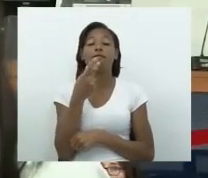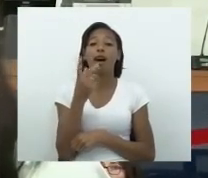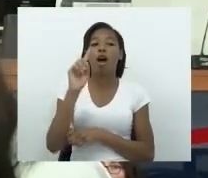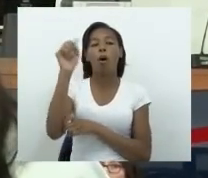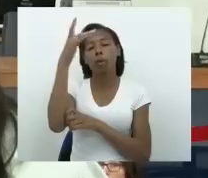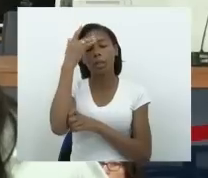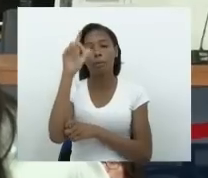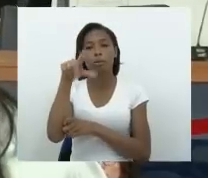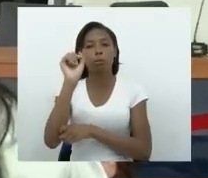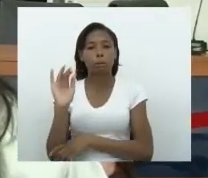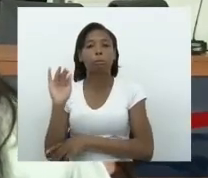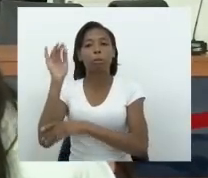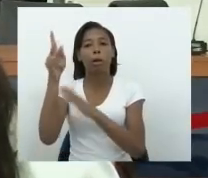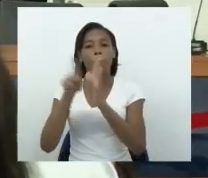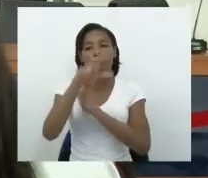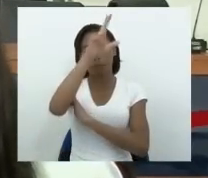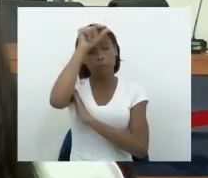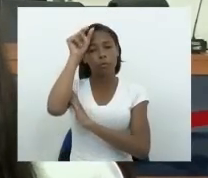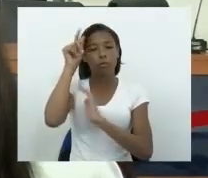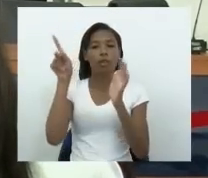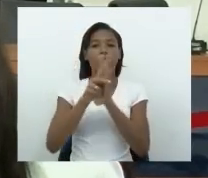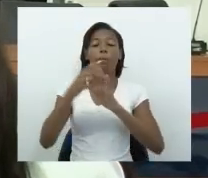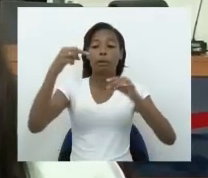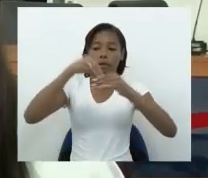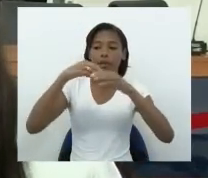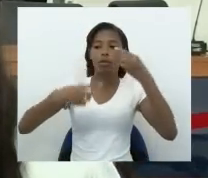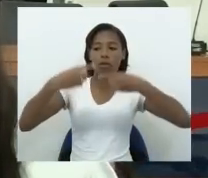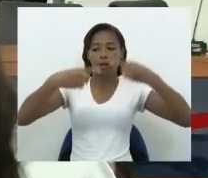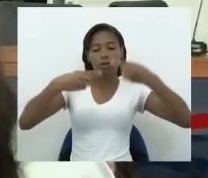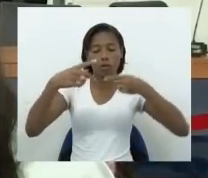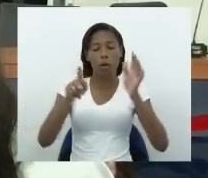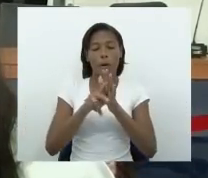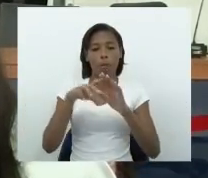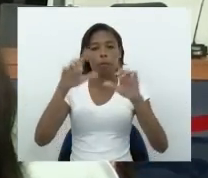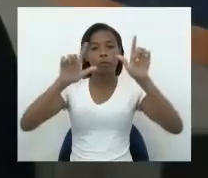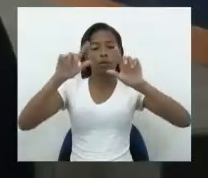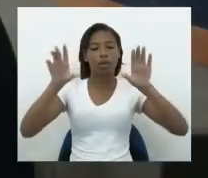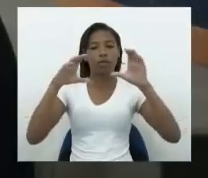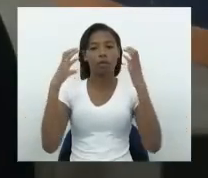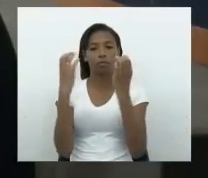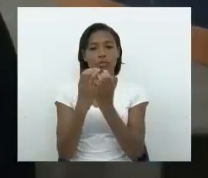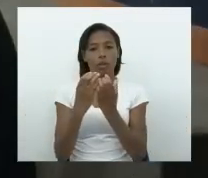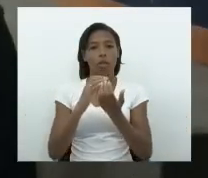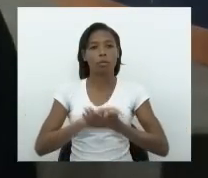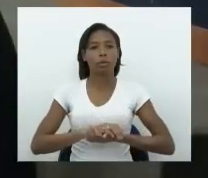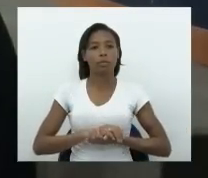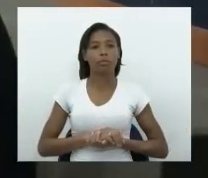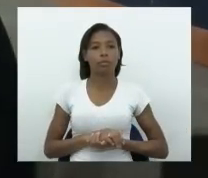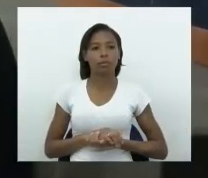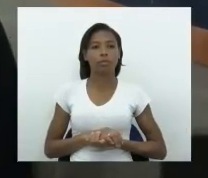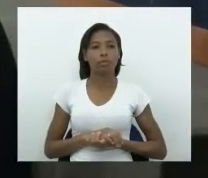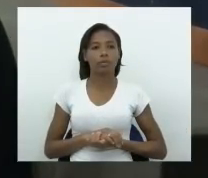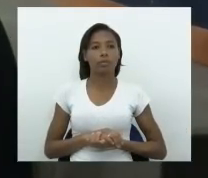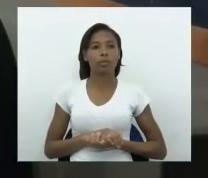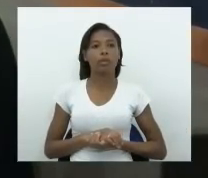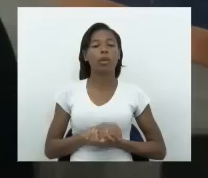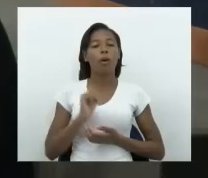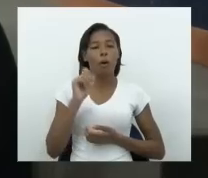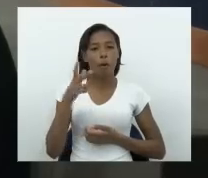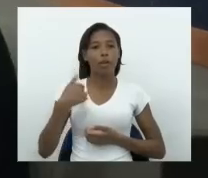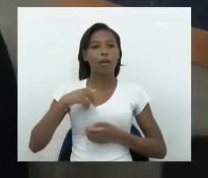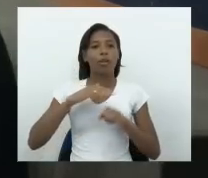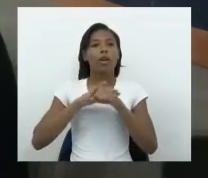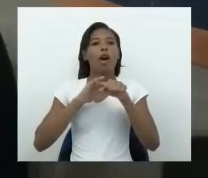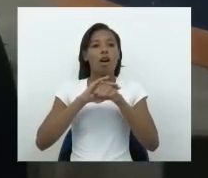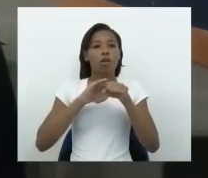candidatos a prefeito aqui de Guarulhos que participaram do debate promovido pela TV Câmara Guarulhos. Ok, a gente conversa